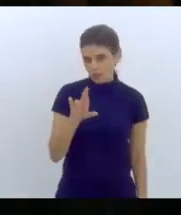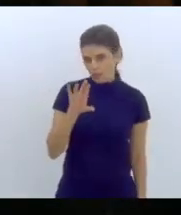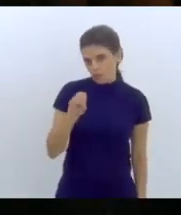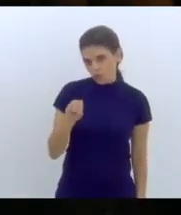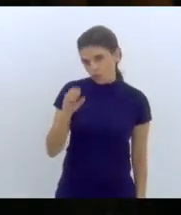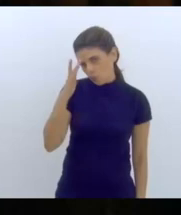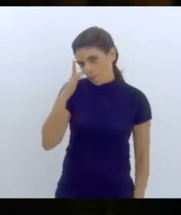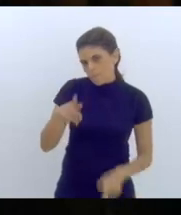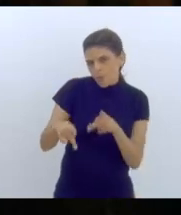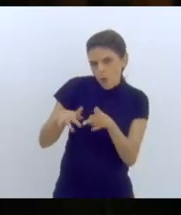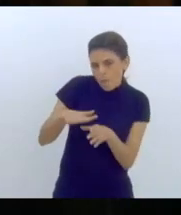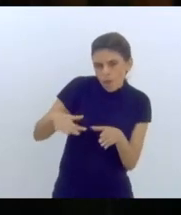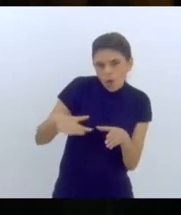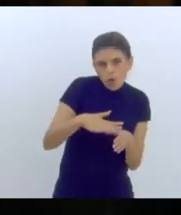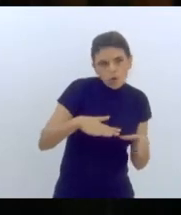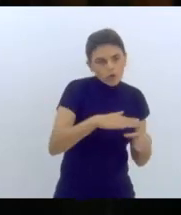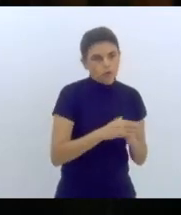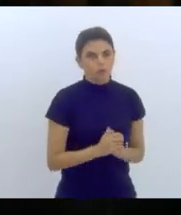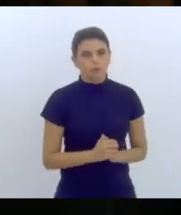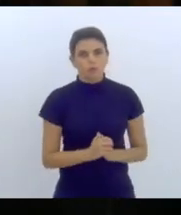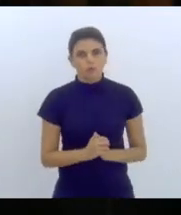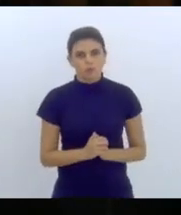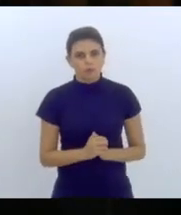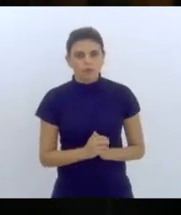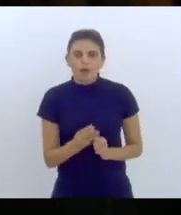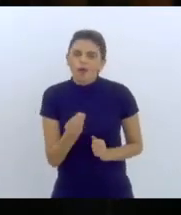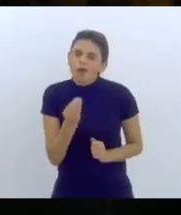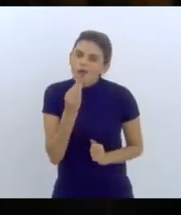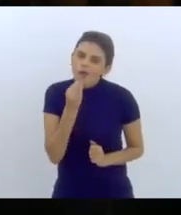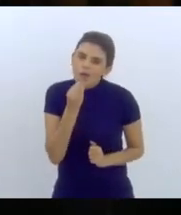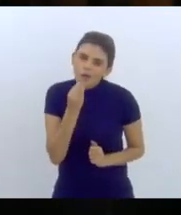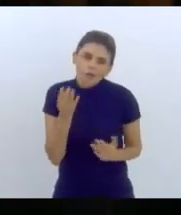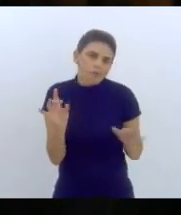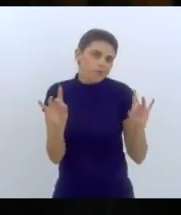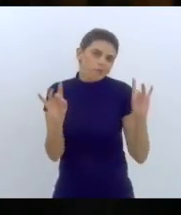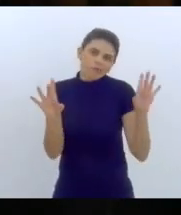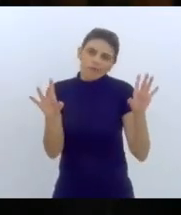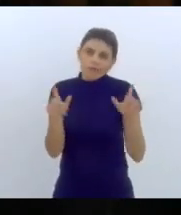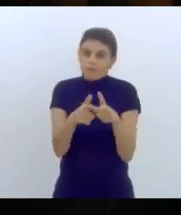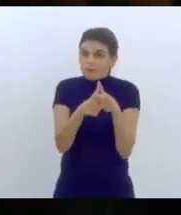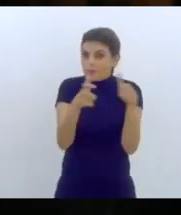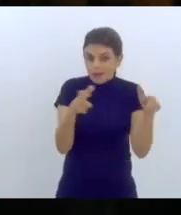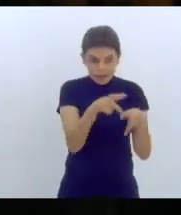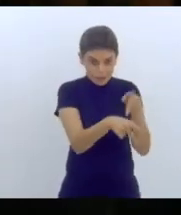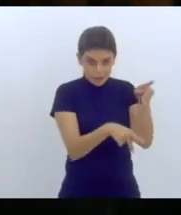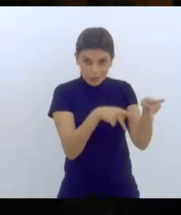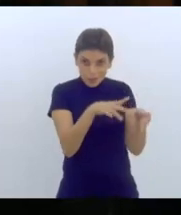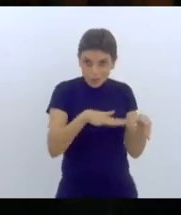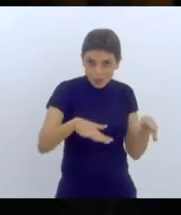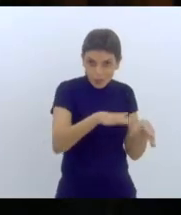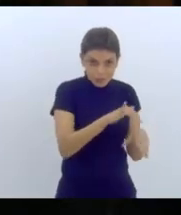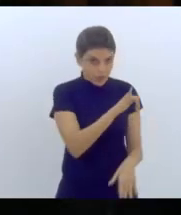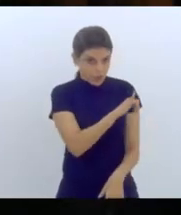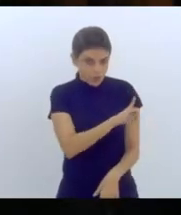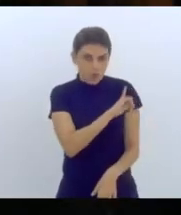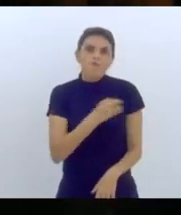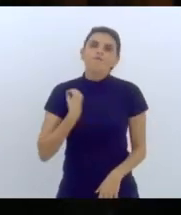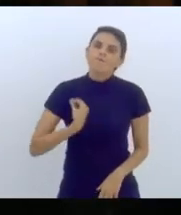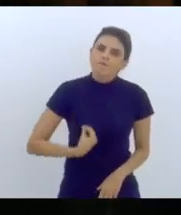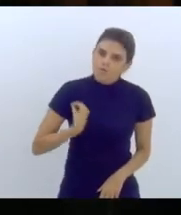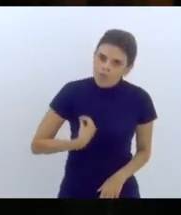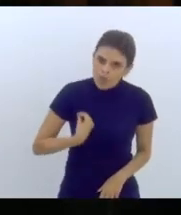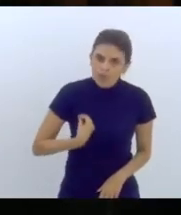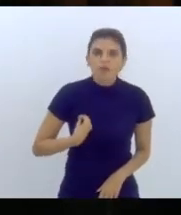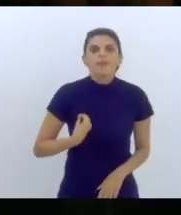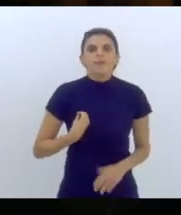de população, mas é evidenciar que a maioria da população do Estado do Rio de Janeiro vive em